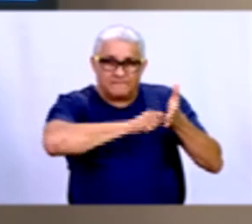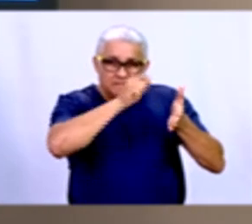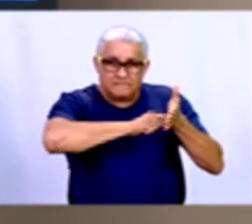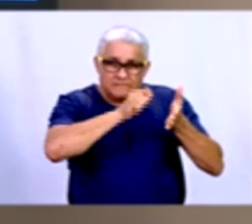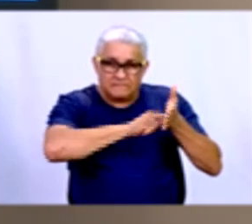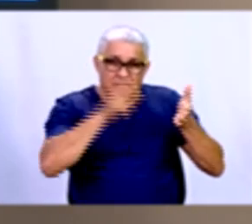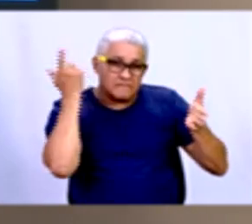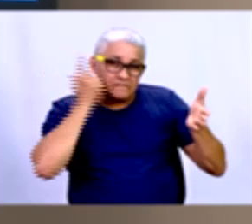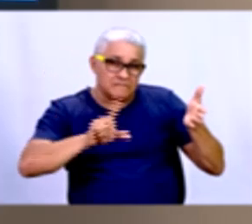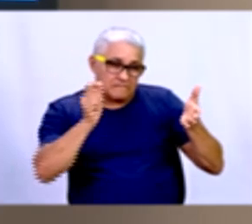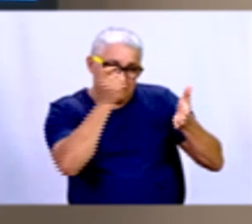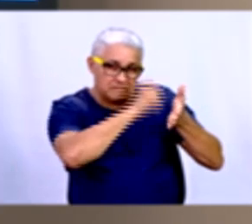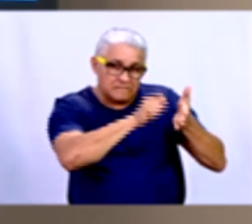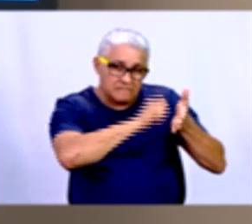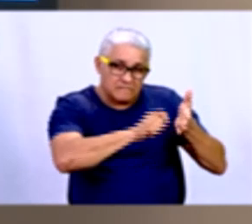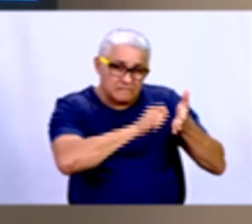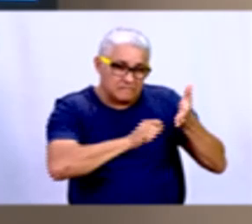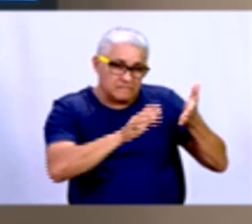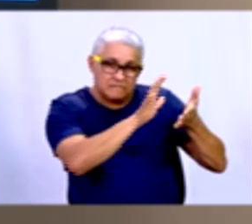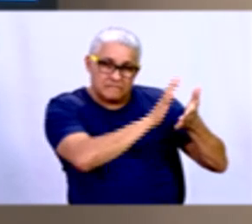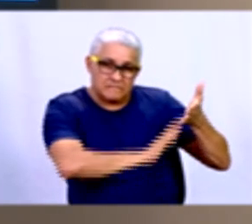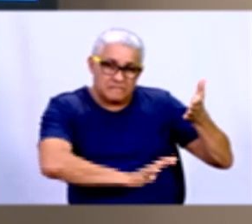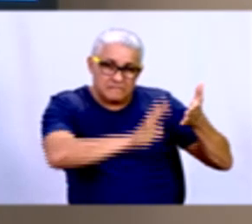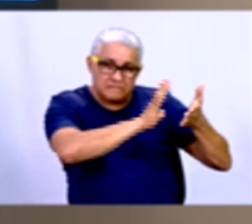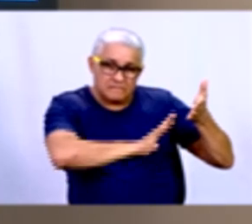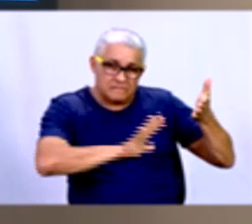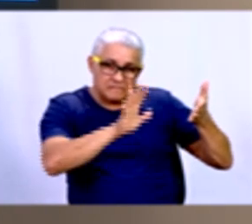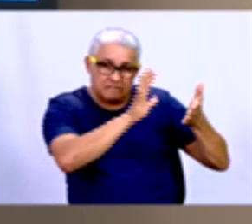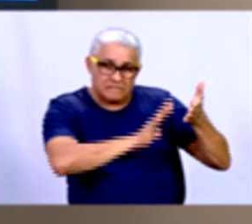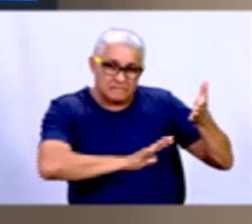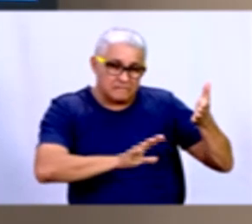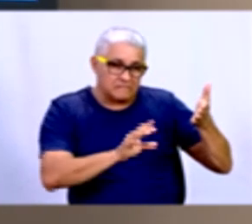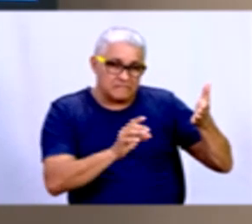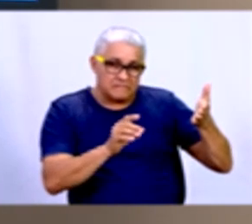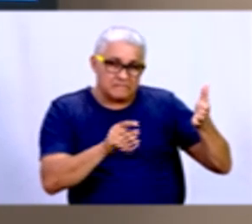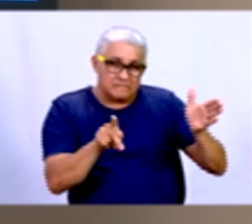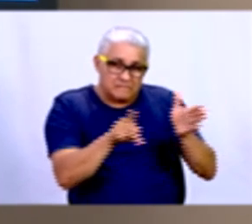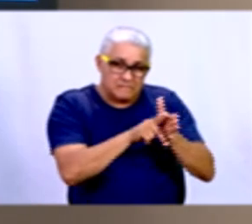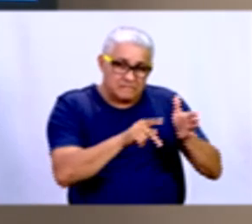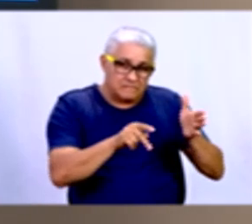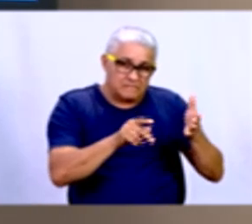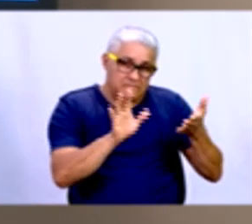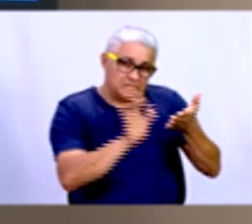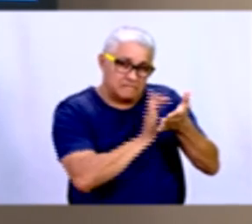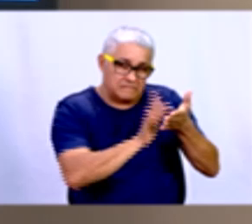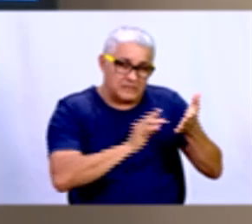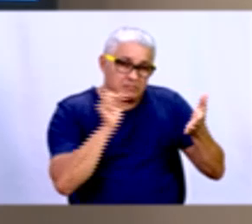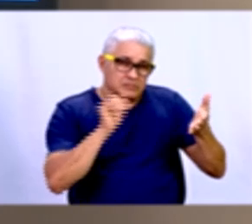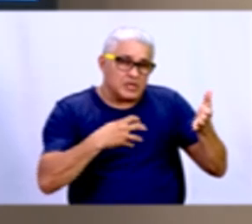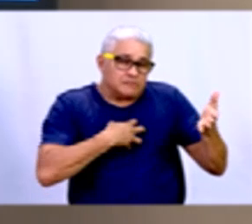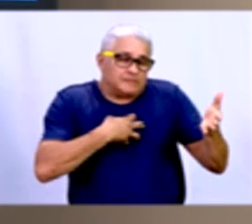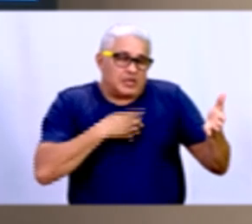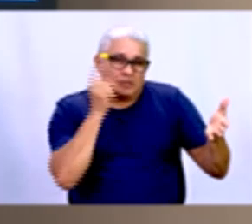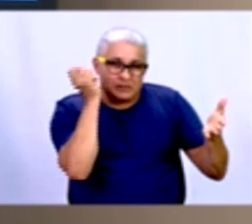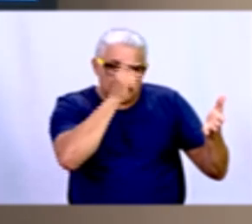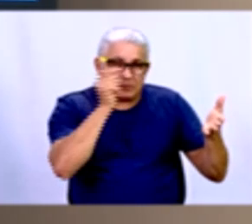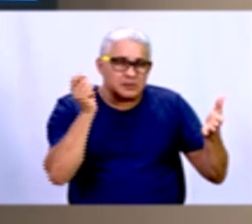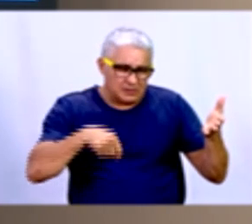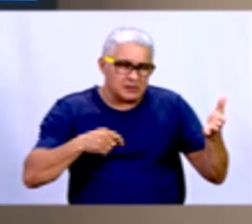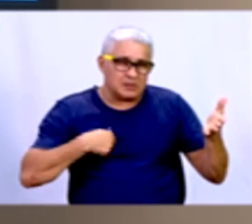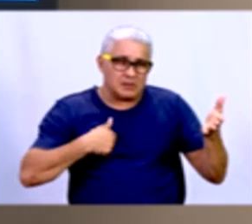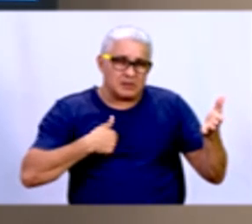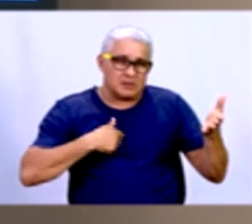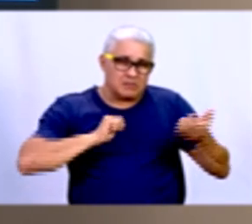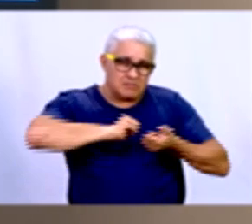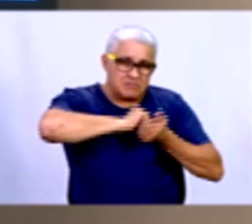conseguir escrever na área que eu especificar? Se de repente ela sentir dificuldade, será que tem como eu